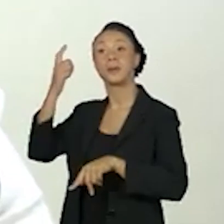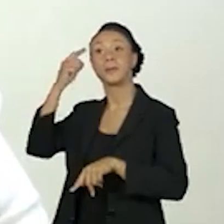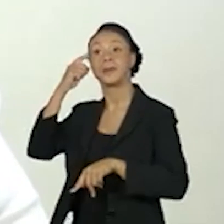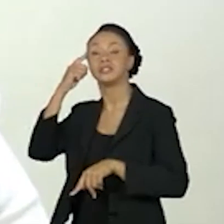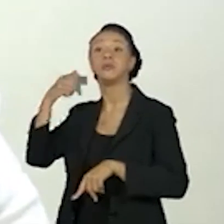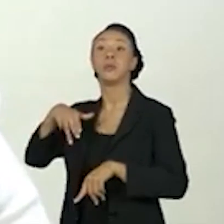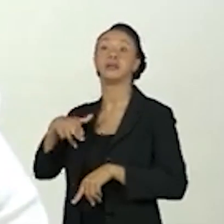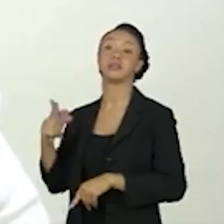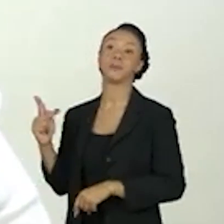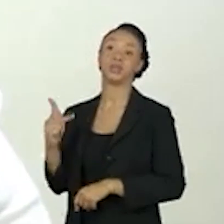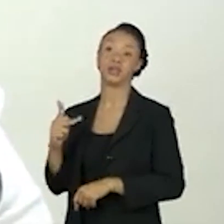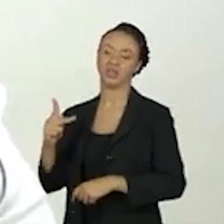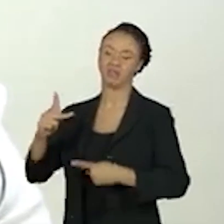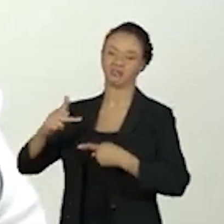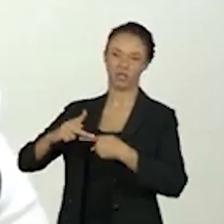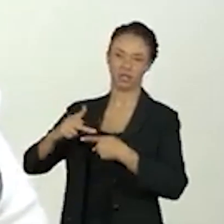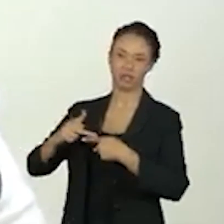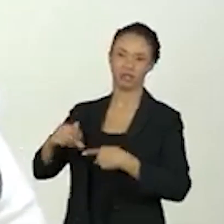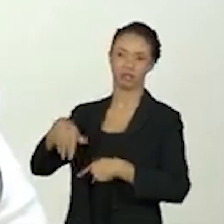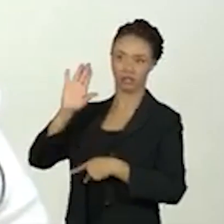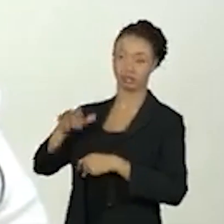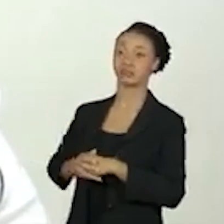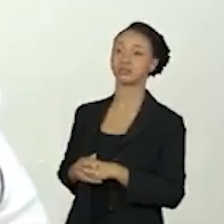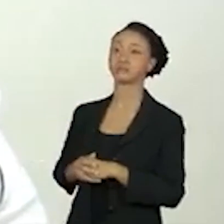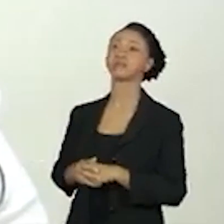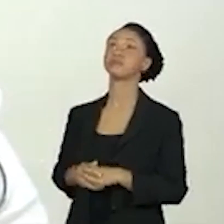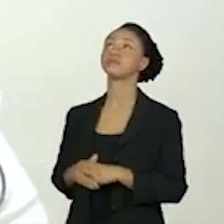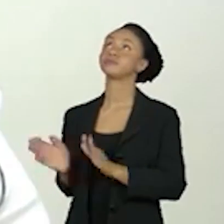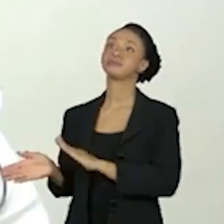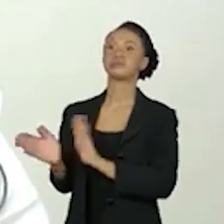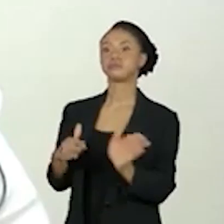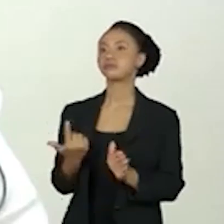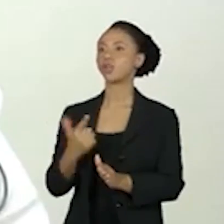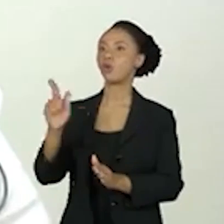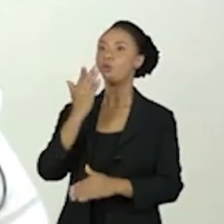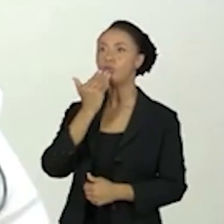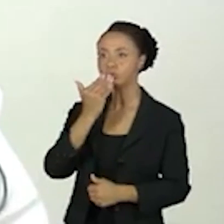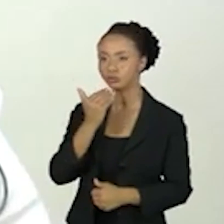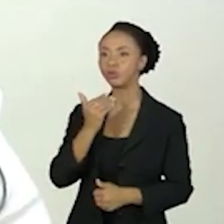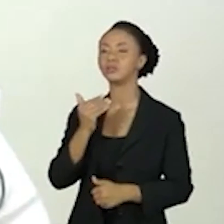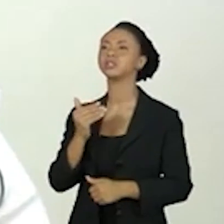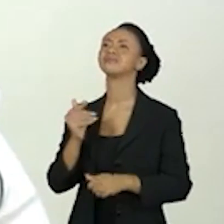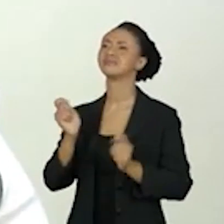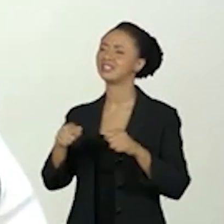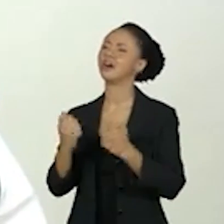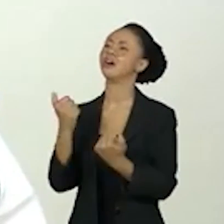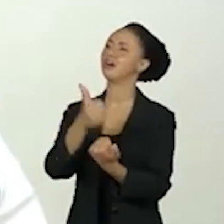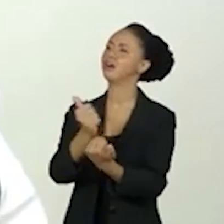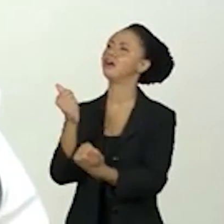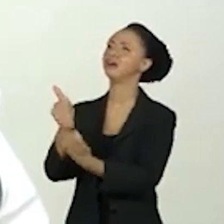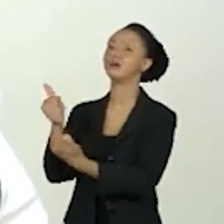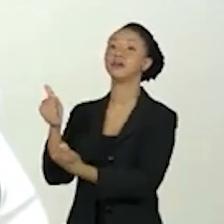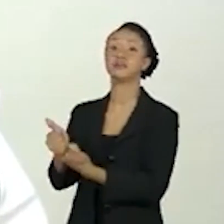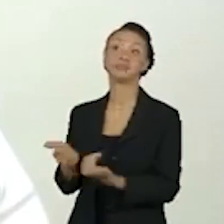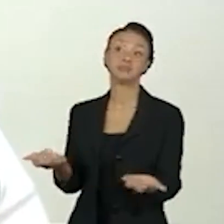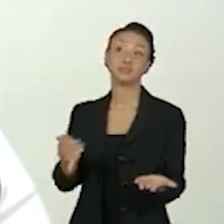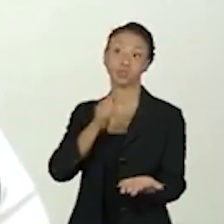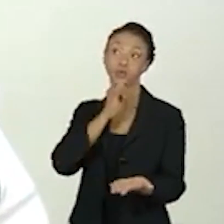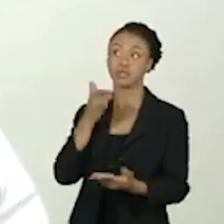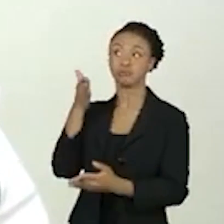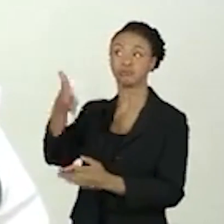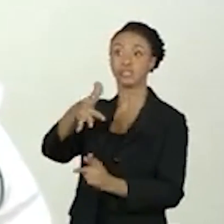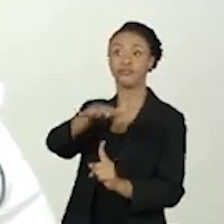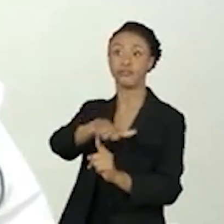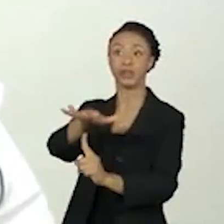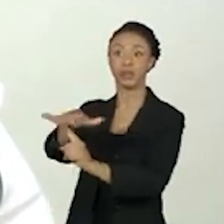alimentação o ovo. E os outros alimentos que também a gente consegue substituir pensando na feira. E eu dou